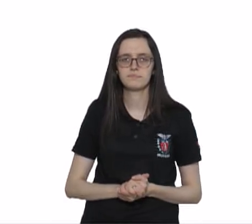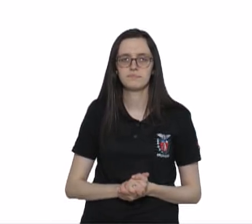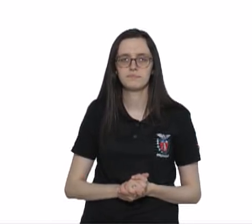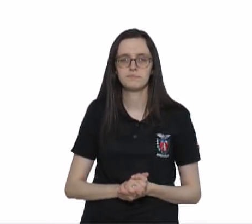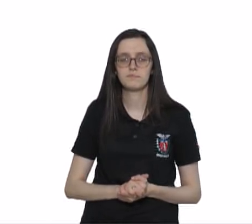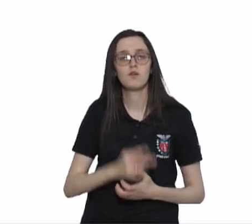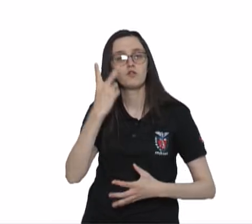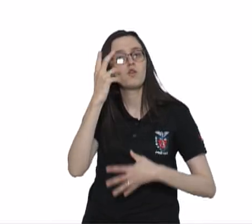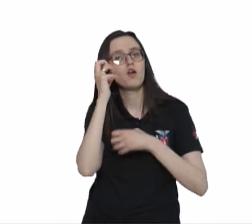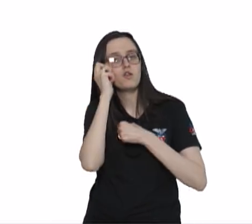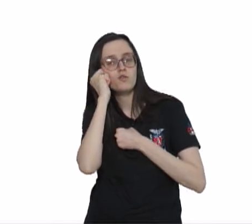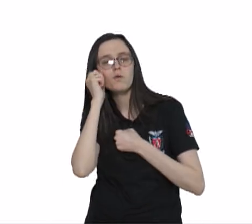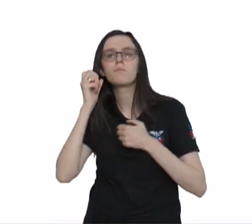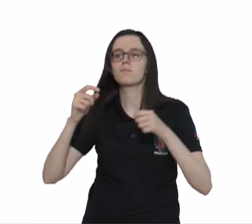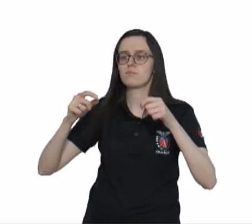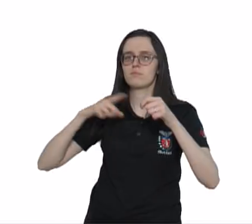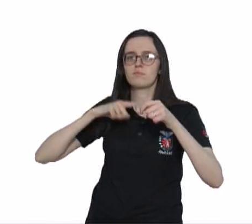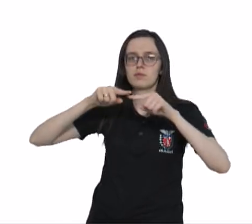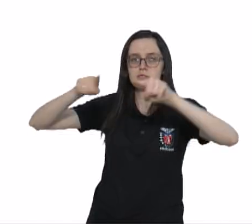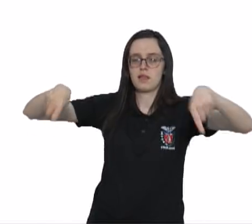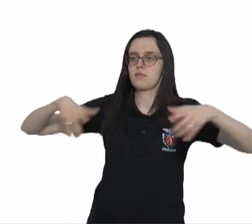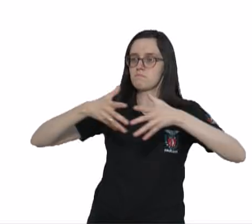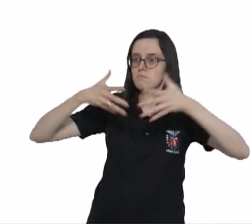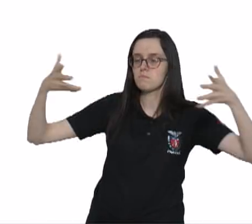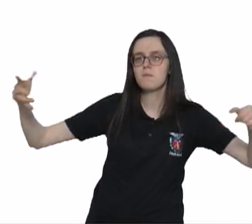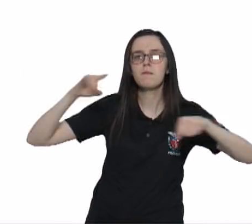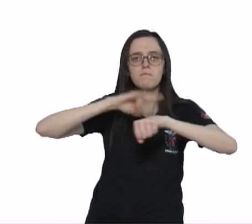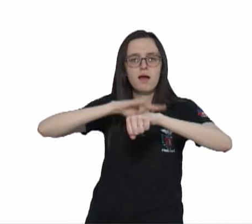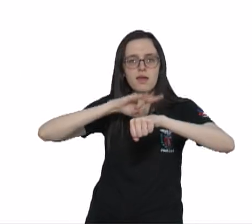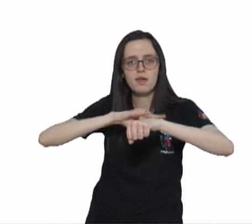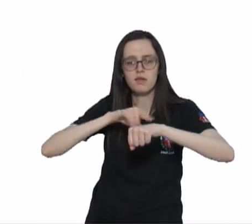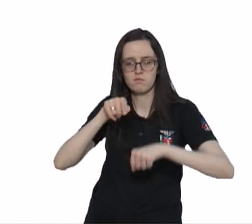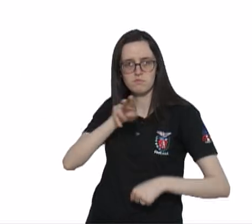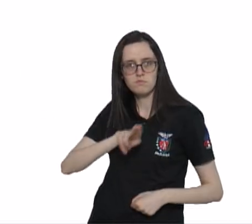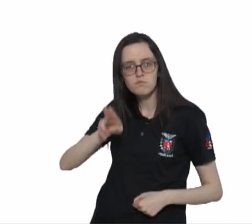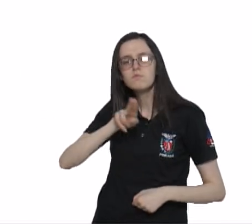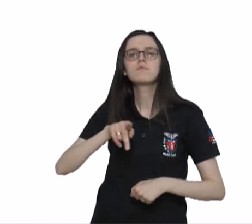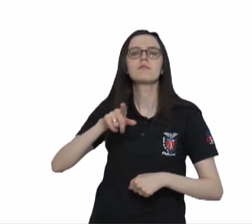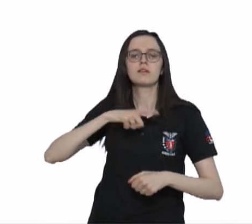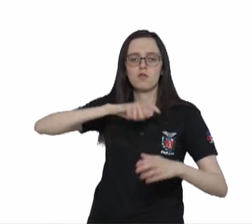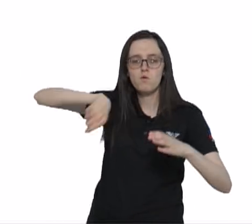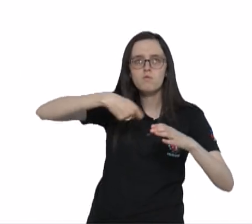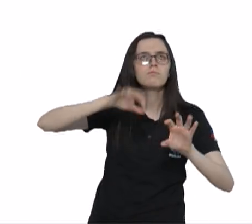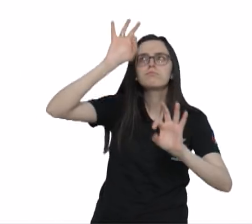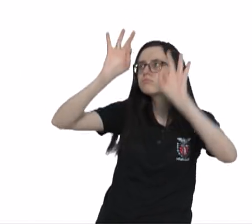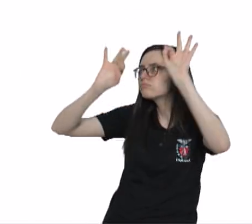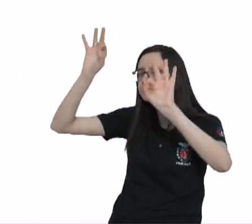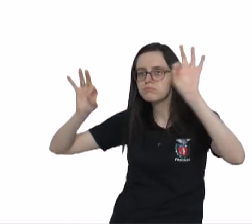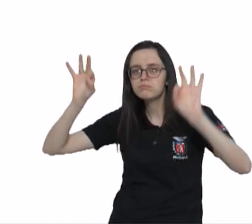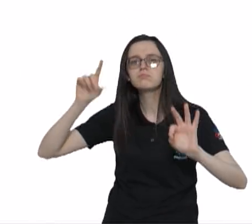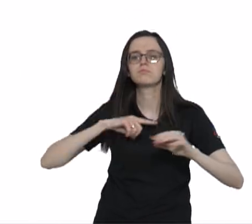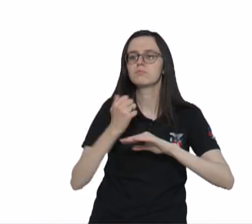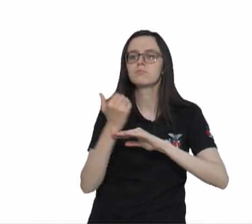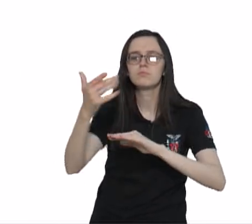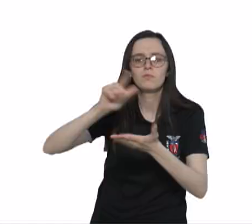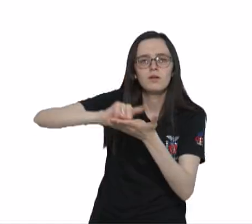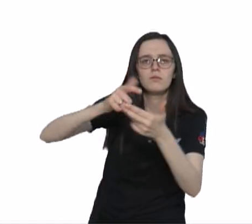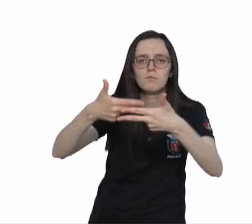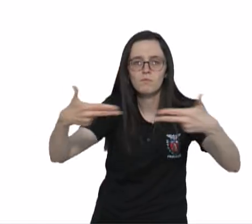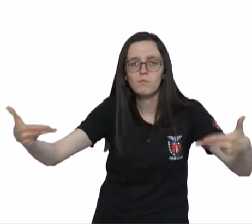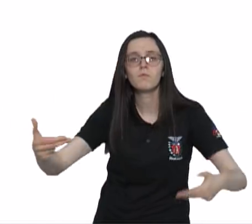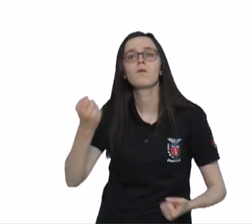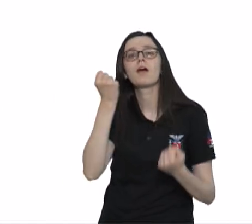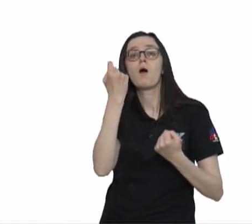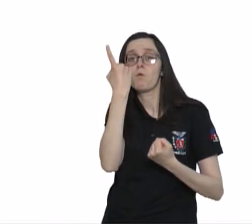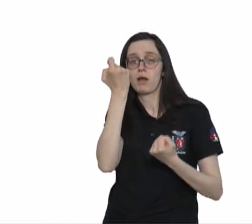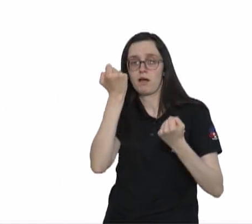2 dormitórios, sala ampla, banheiro social, cozinha planejada, área de serviço, uma vaga de